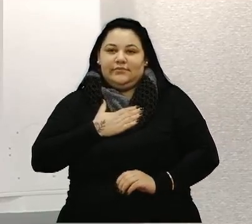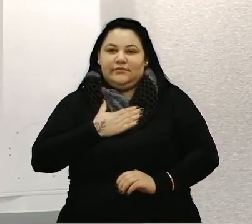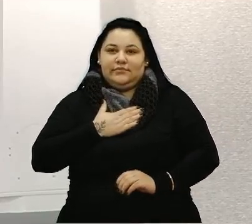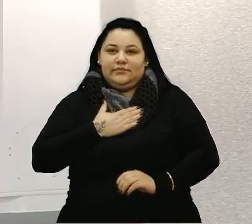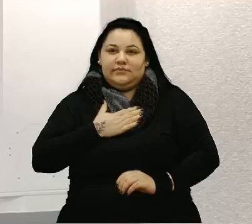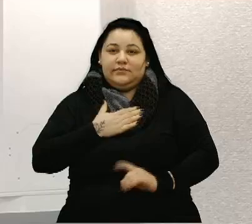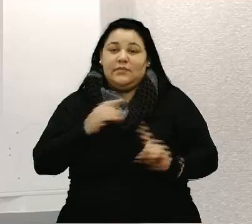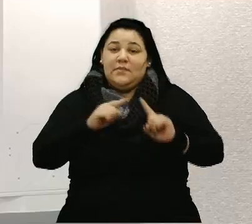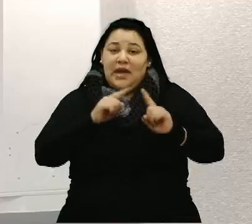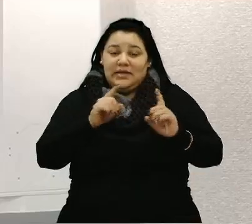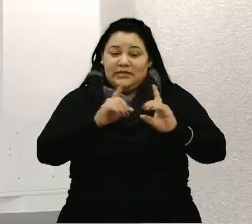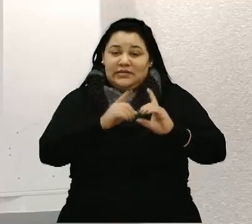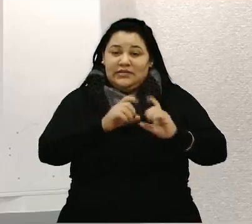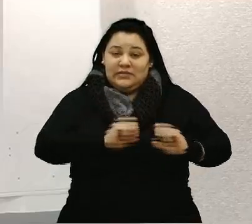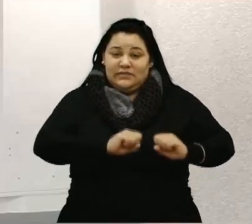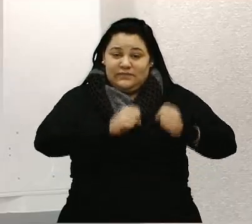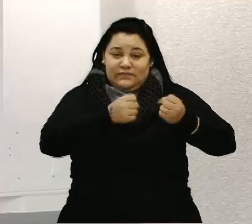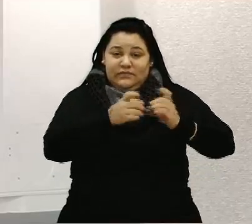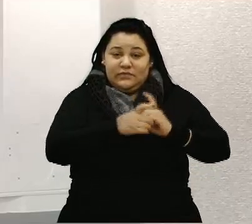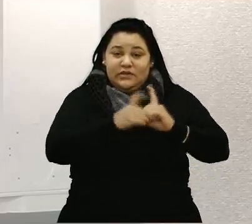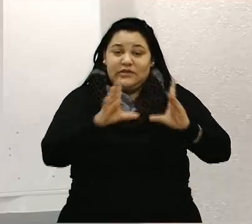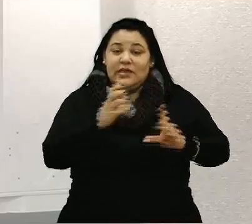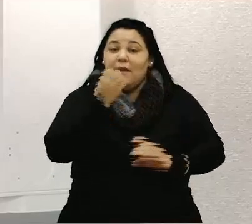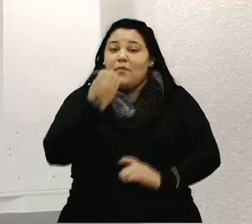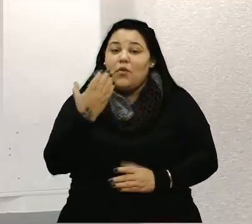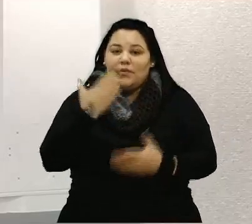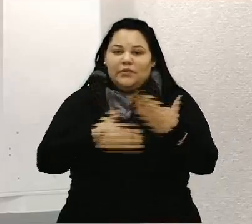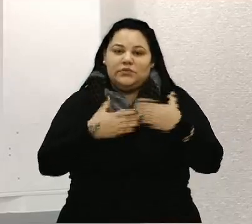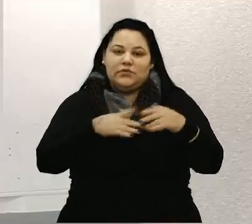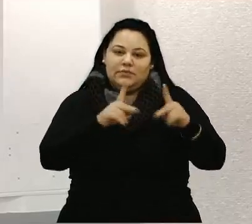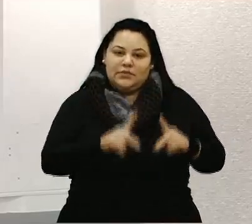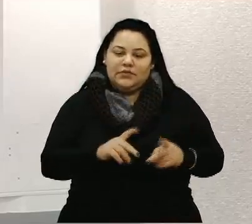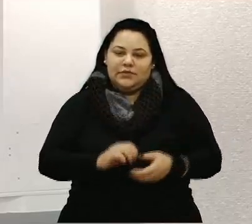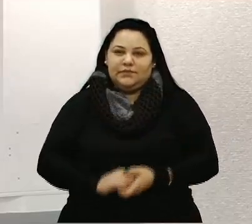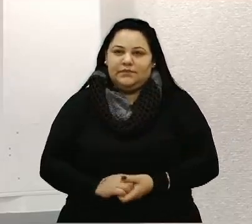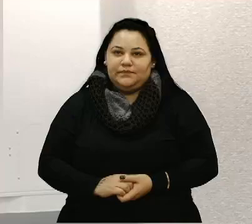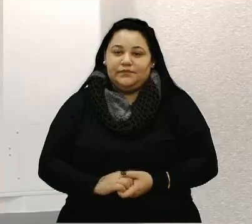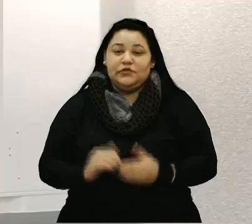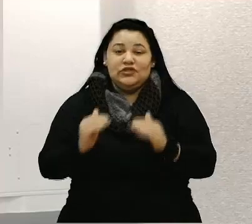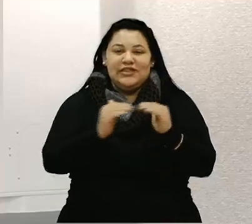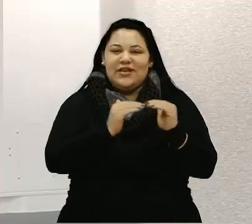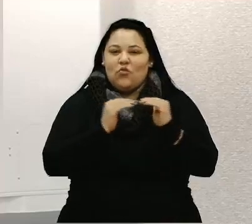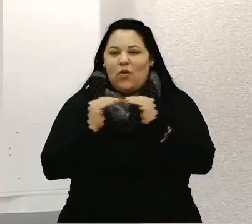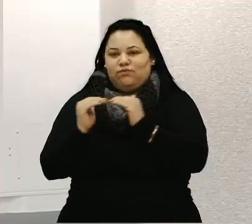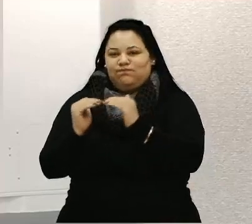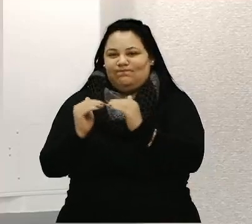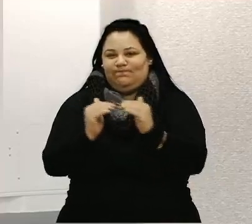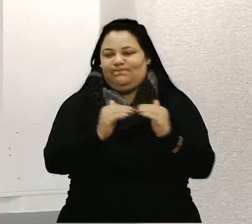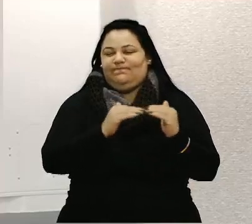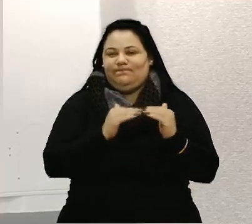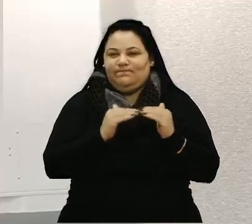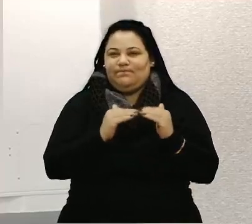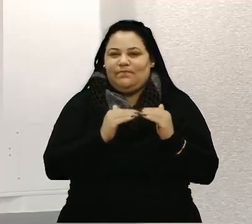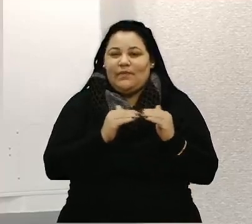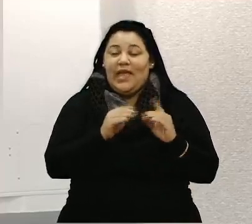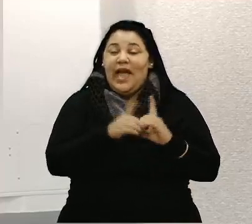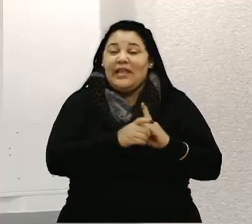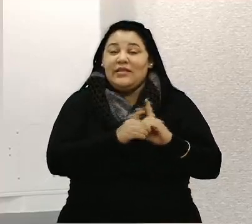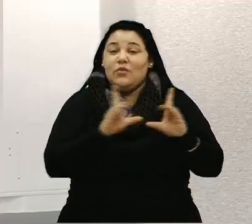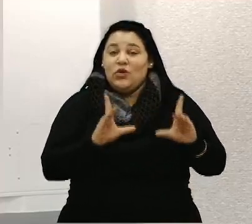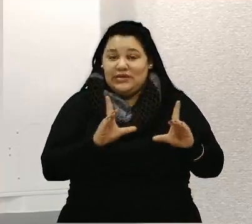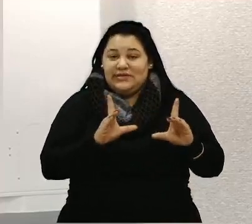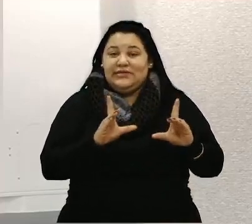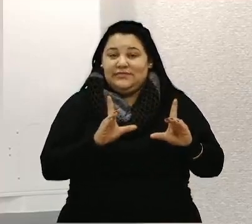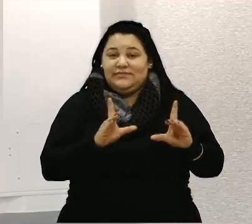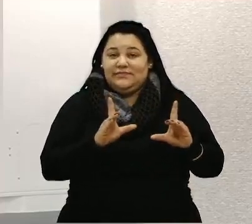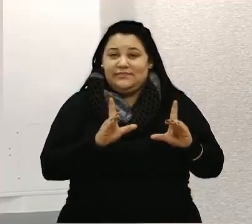mas defender a democracia quando ela é boa para todos, de forma igual. A democracia é